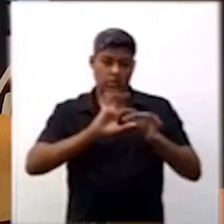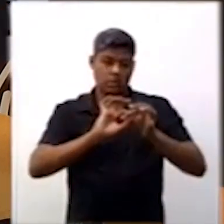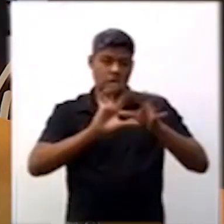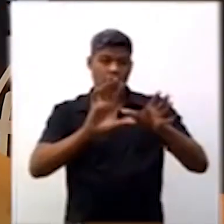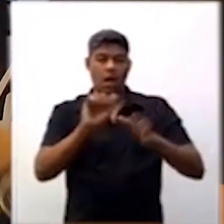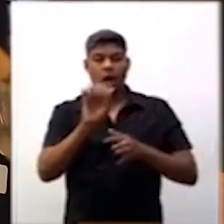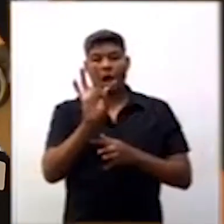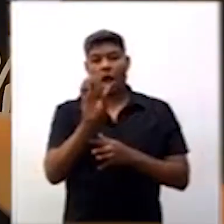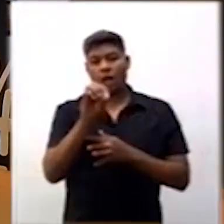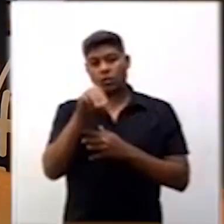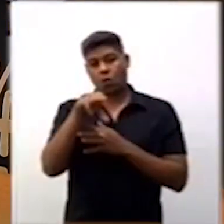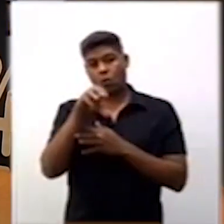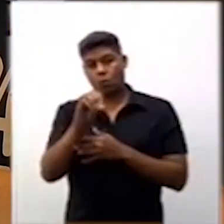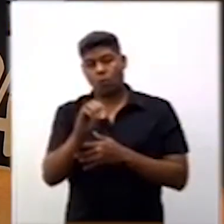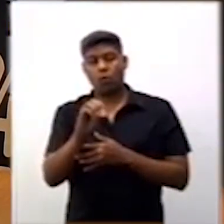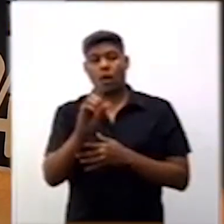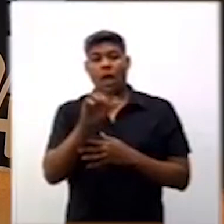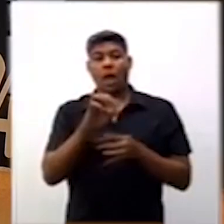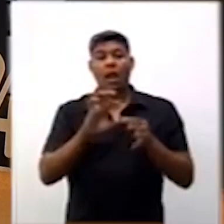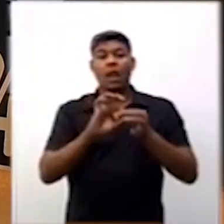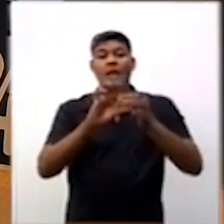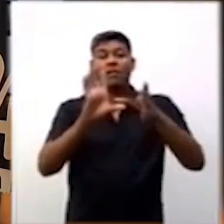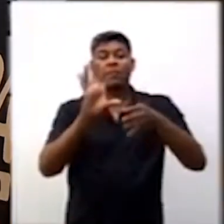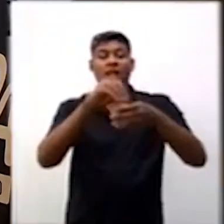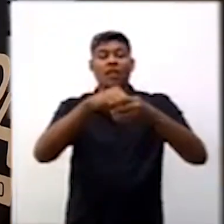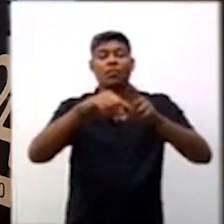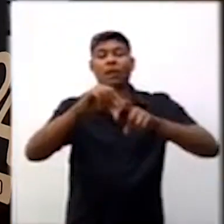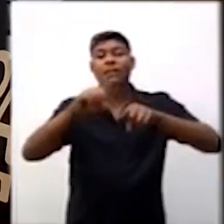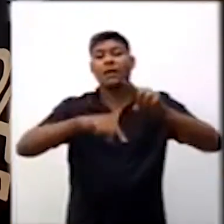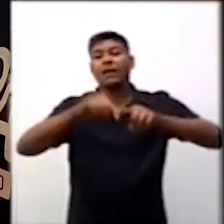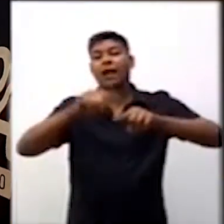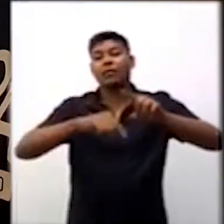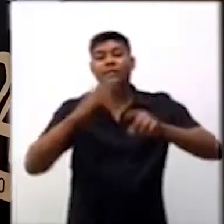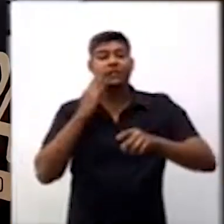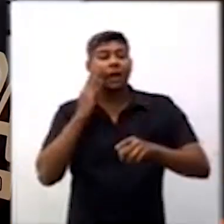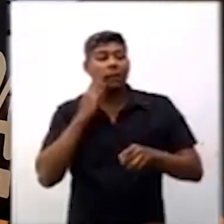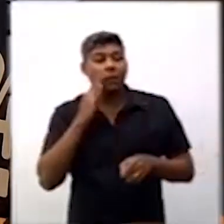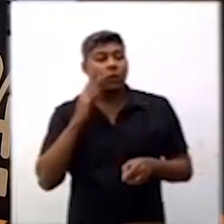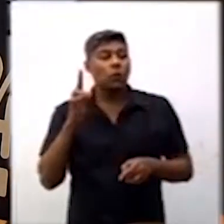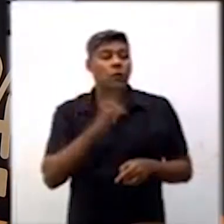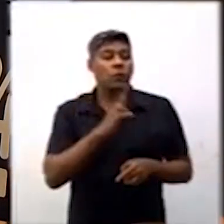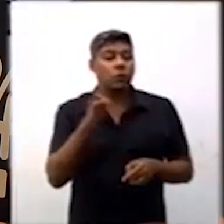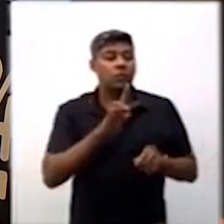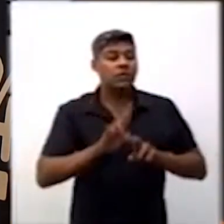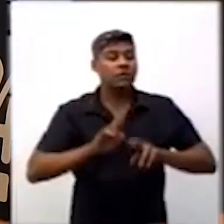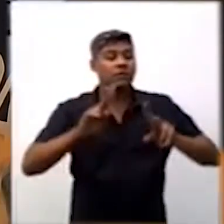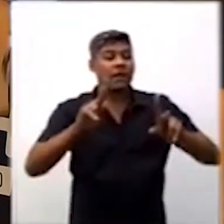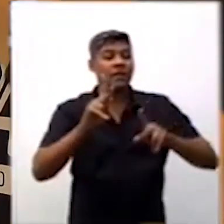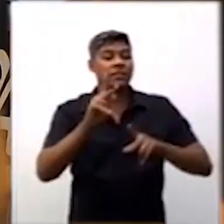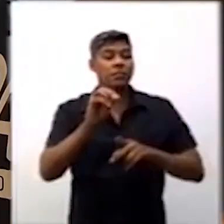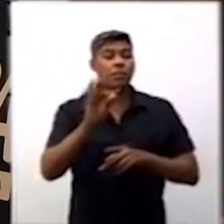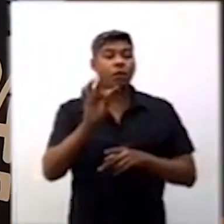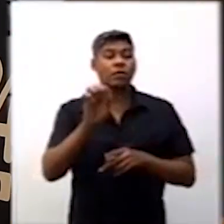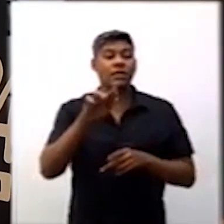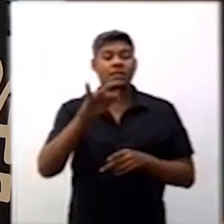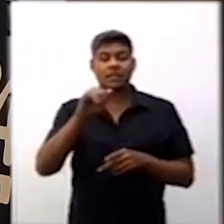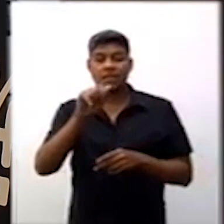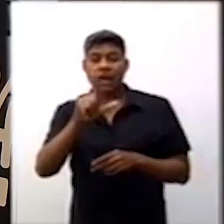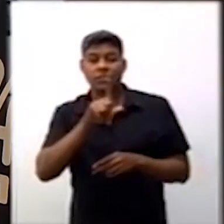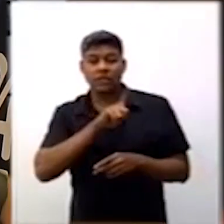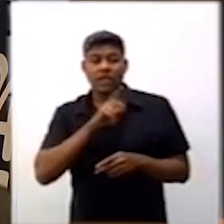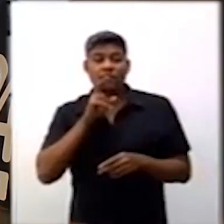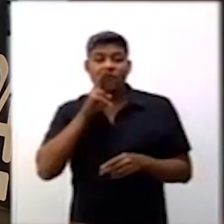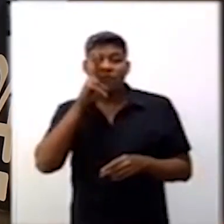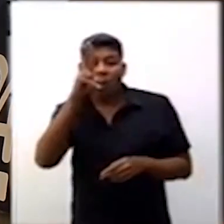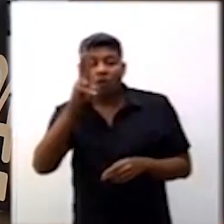átomo. Então ele fica livre dentro do material. E quando é acionado por uma diferença de potencial, recebe a ação de força